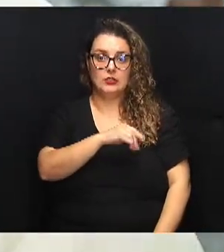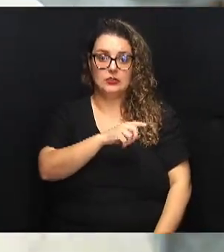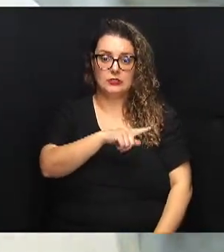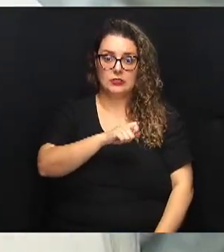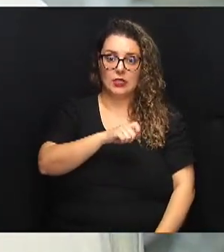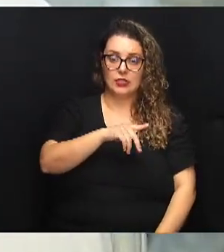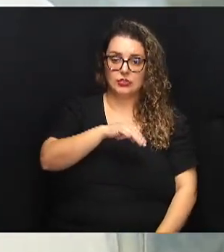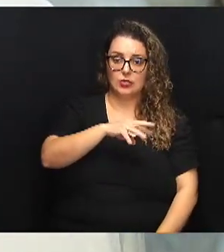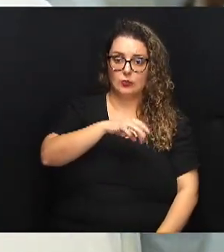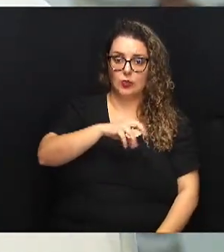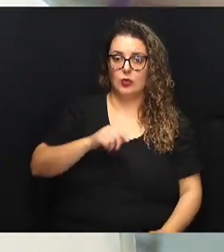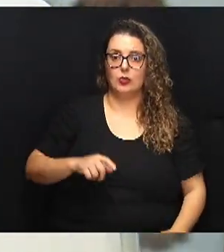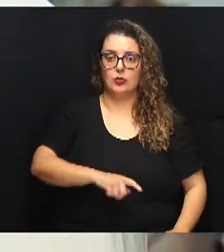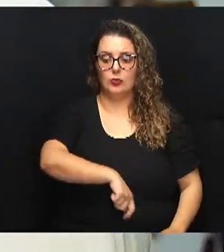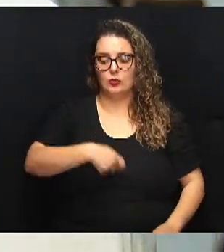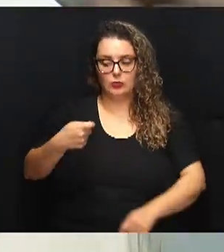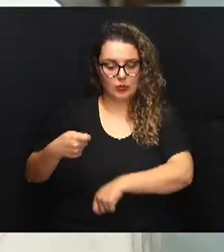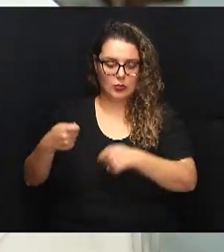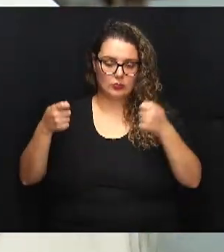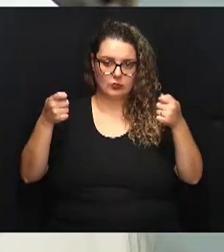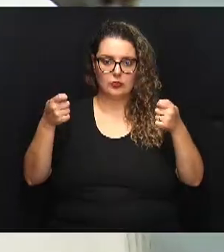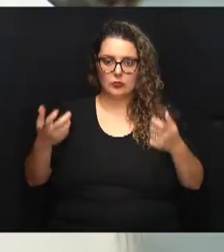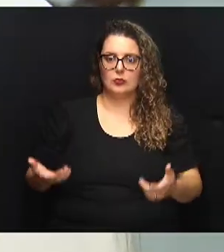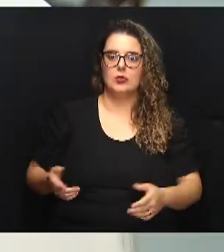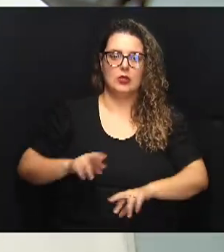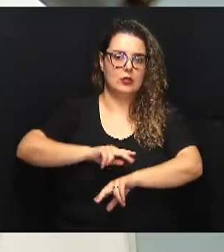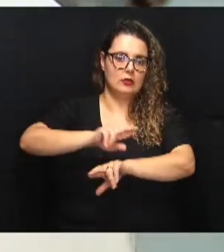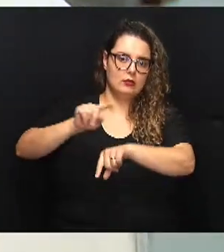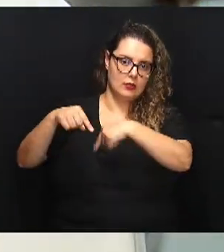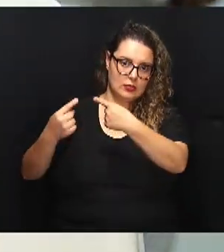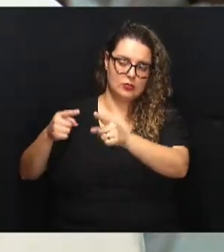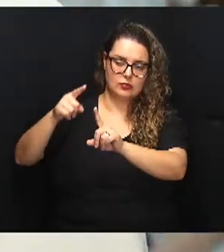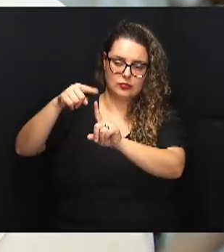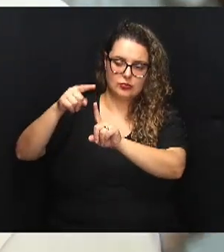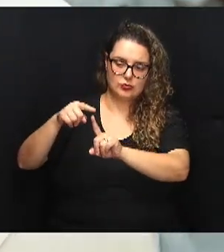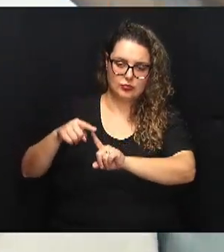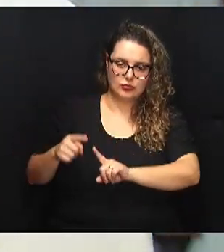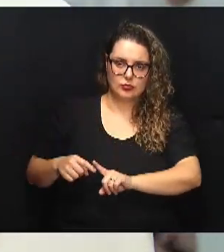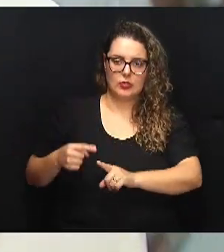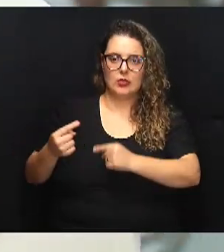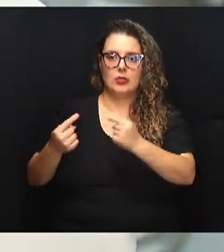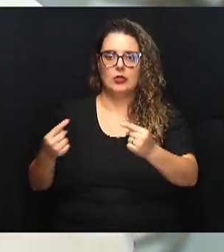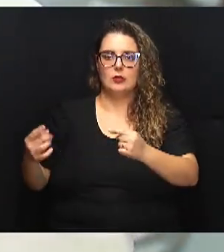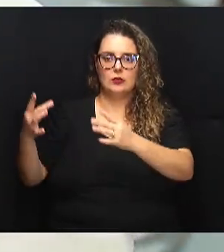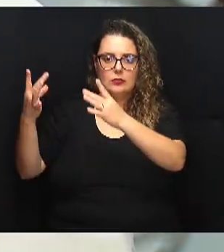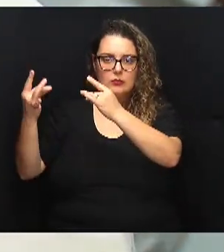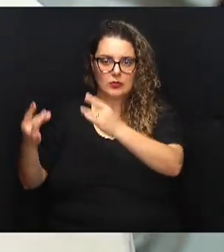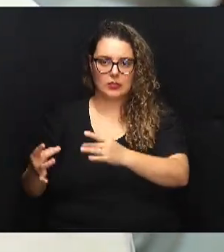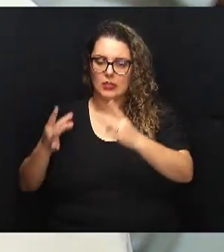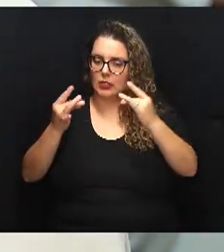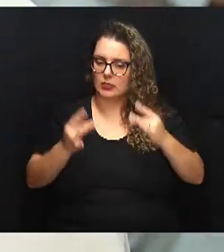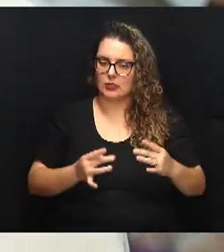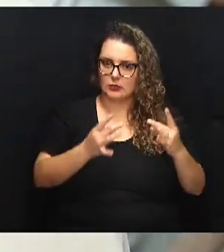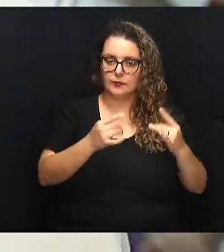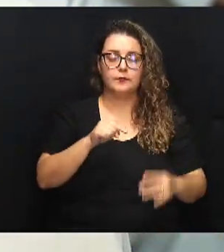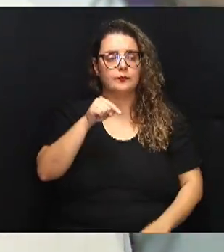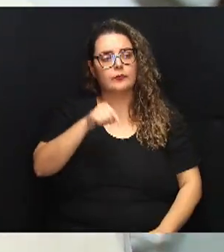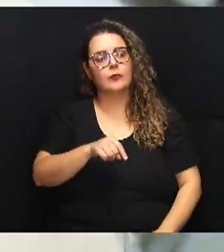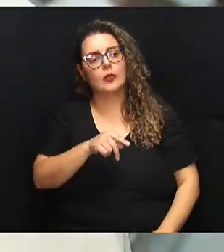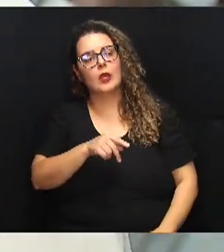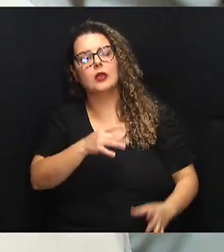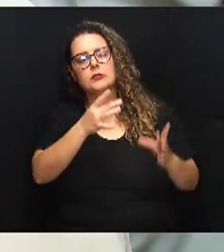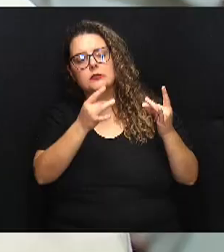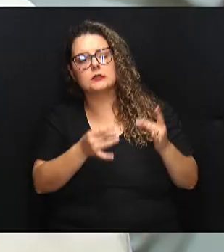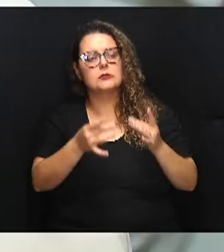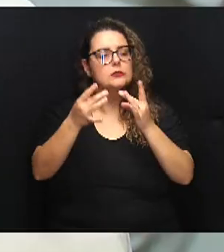espadas, Katori Shintoryu, Eishinryu e assim por diante. Cada uma tem a sua peculiaridade. Essa questão da peculiaridade também